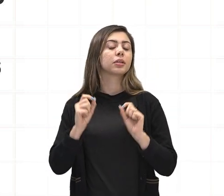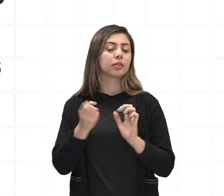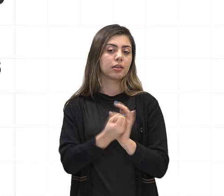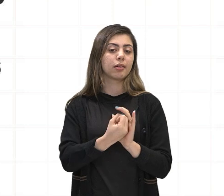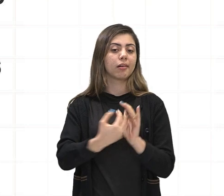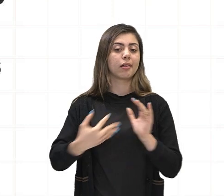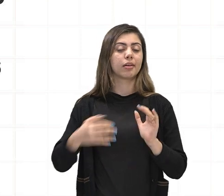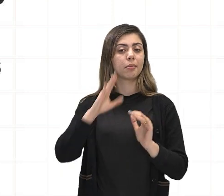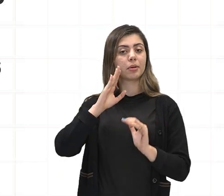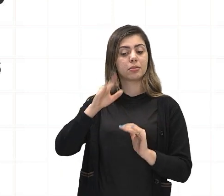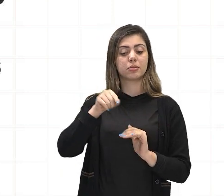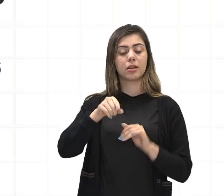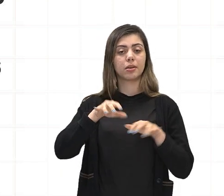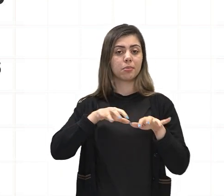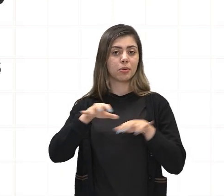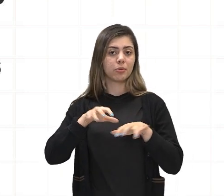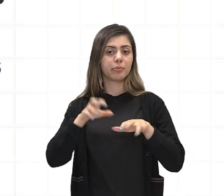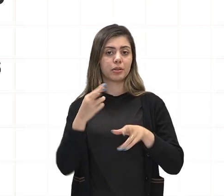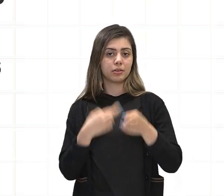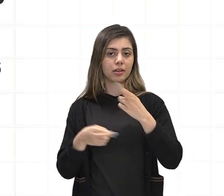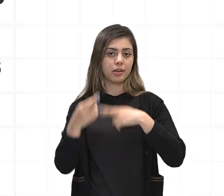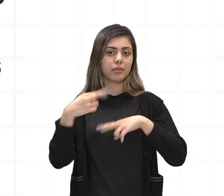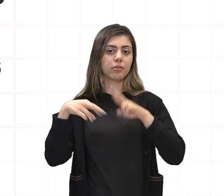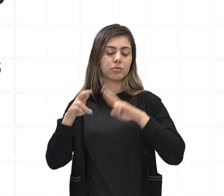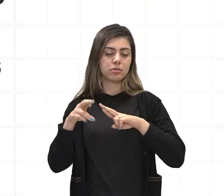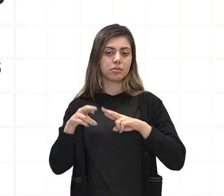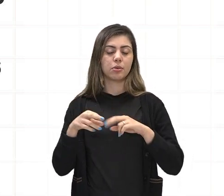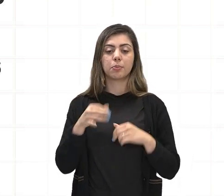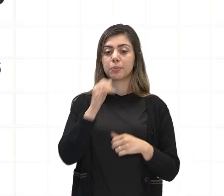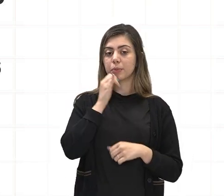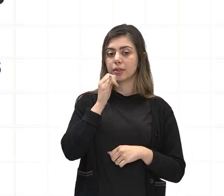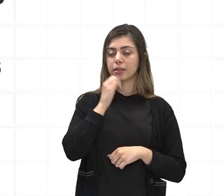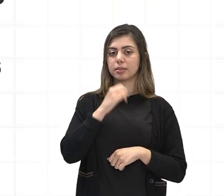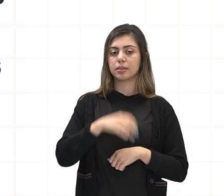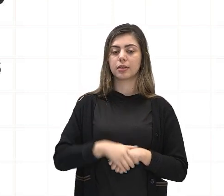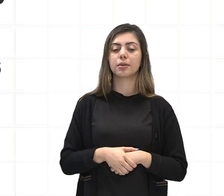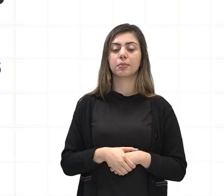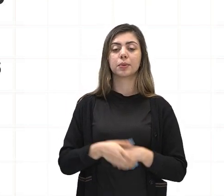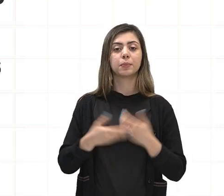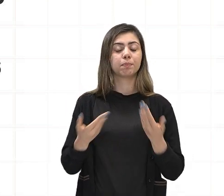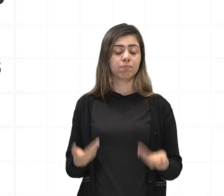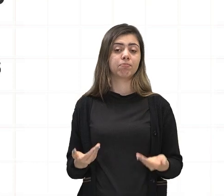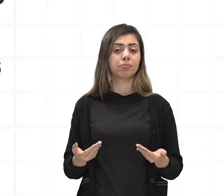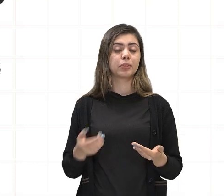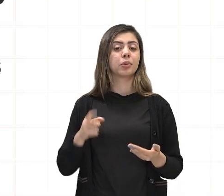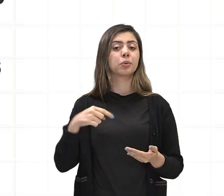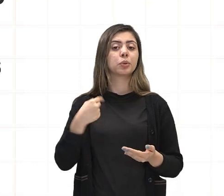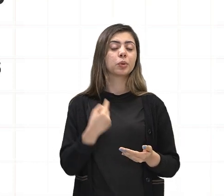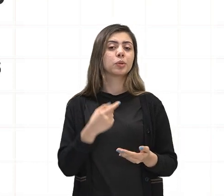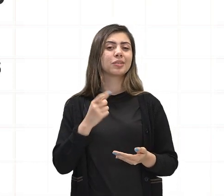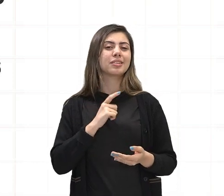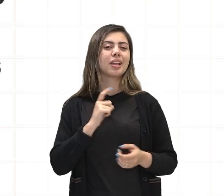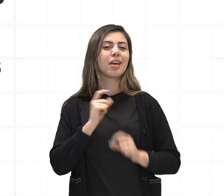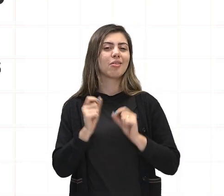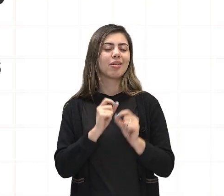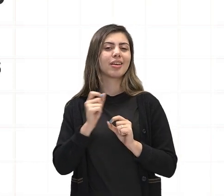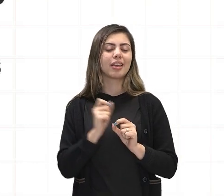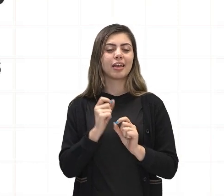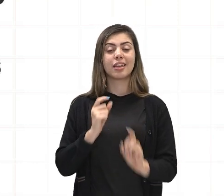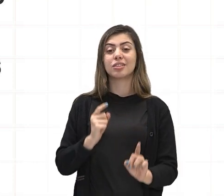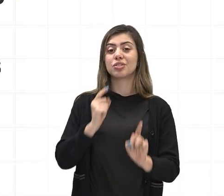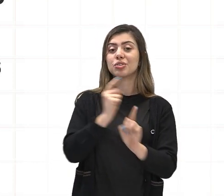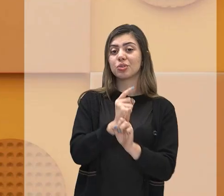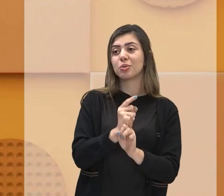características principais desse momento, por exemplo, a descoberta de novas